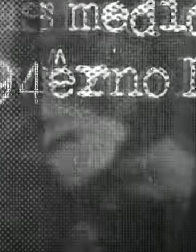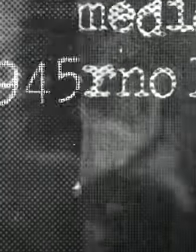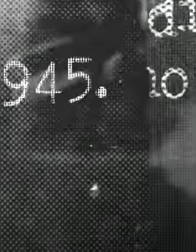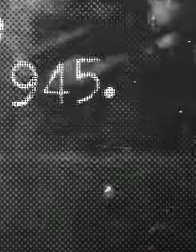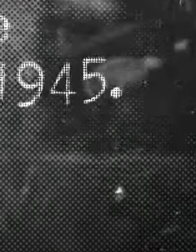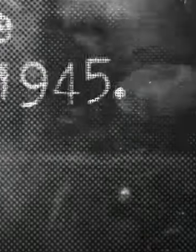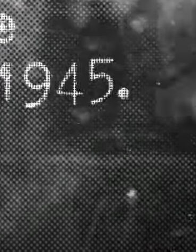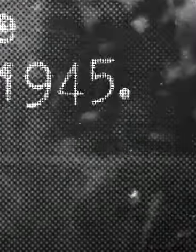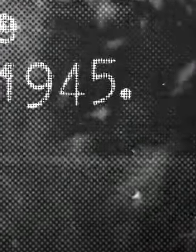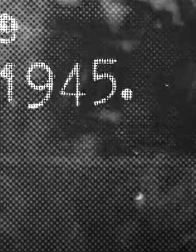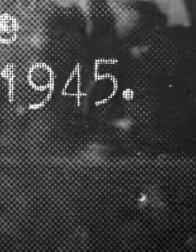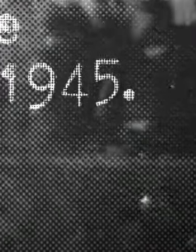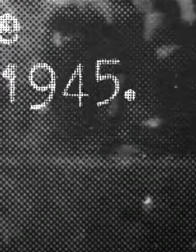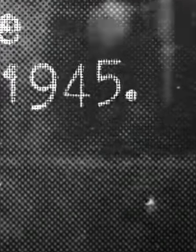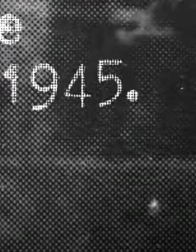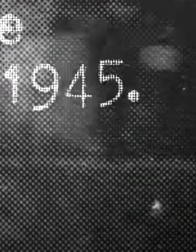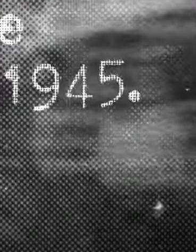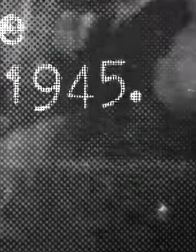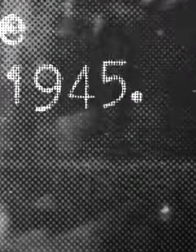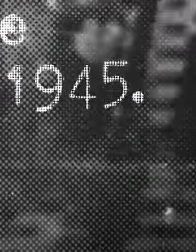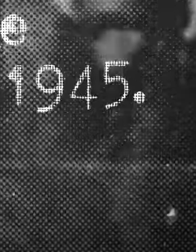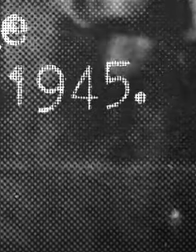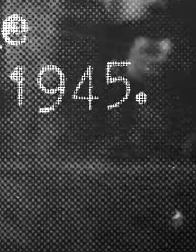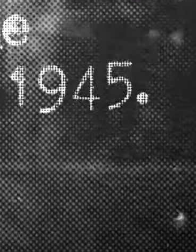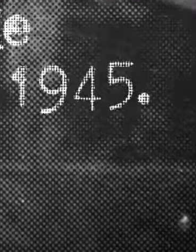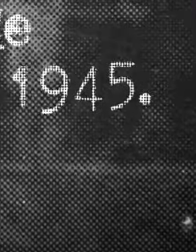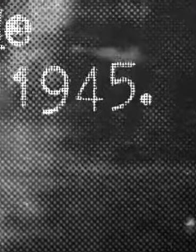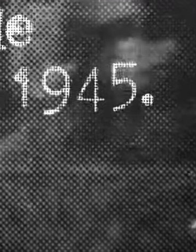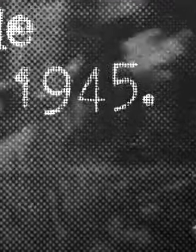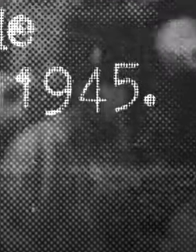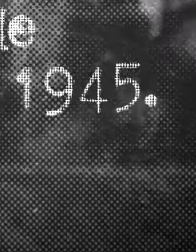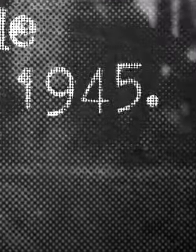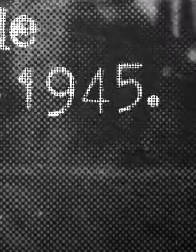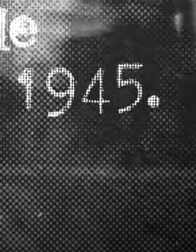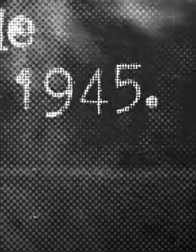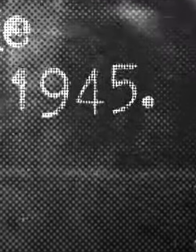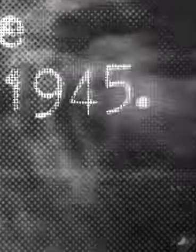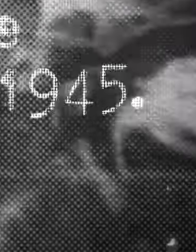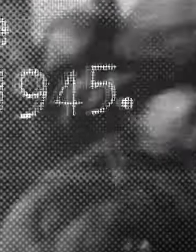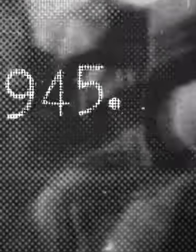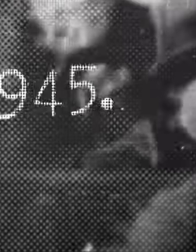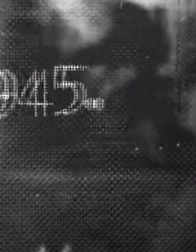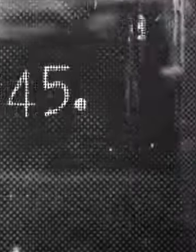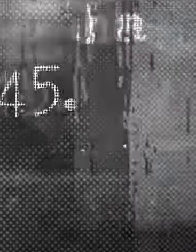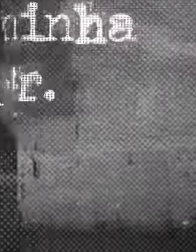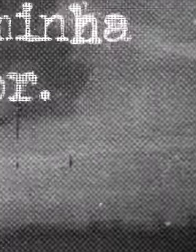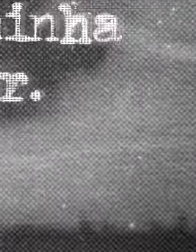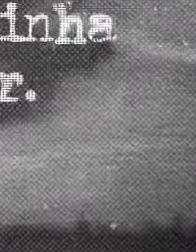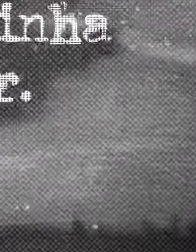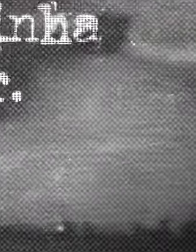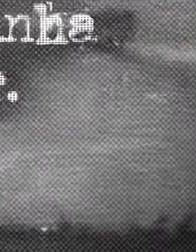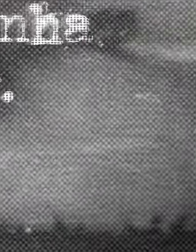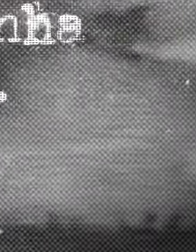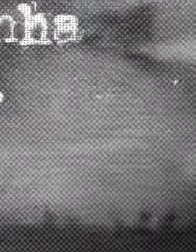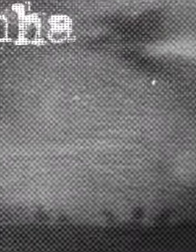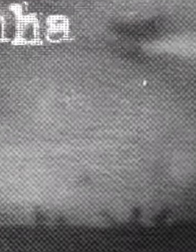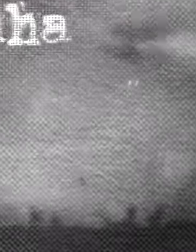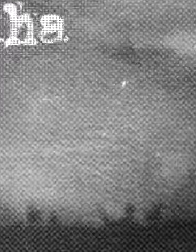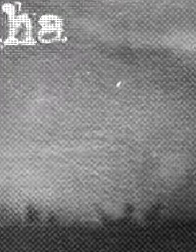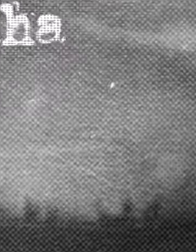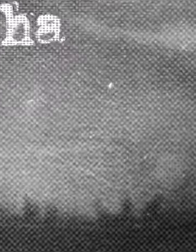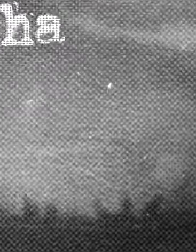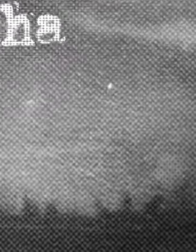dava perigosos passos no sentido da supressão de algumas das conquistas de 1945. O meu